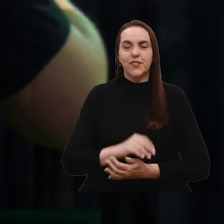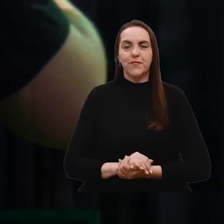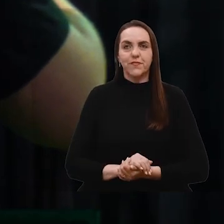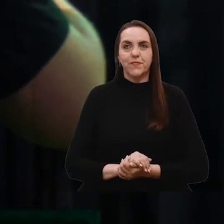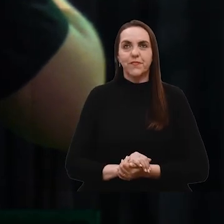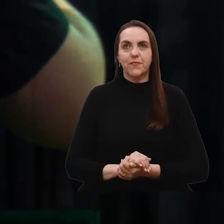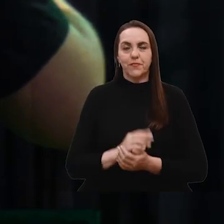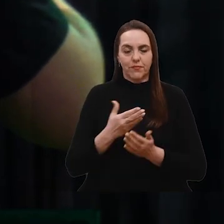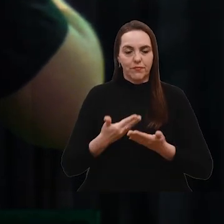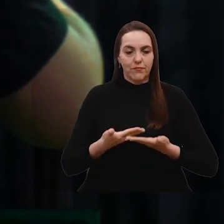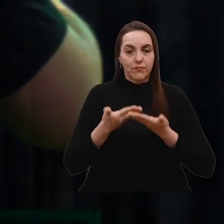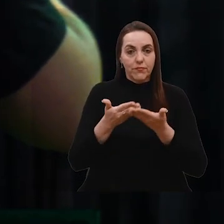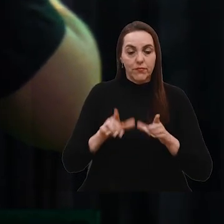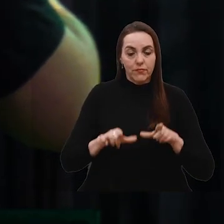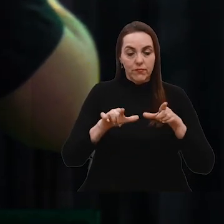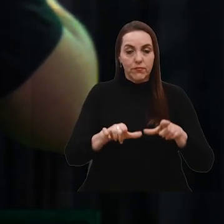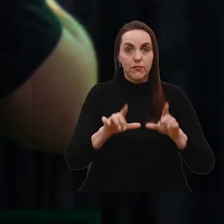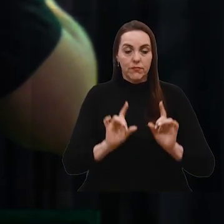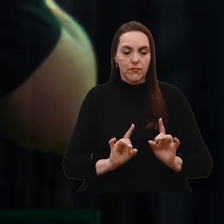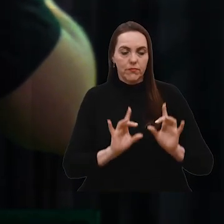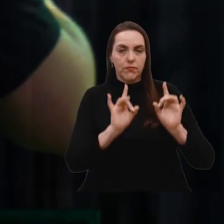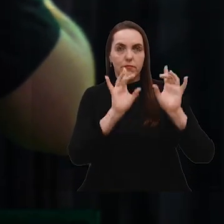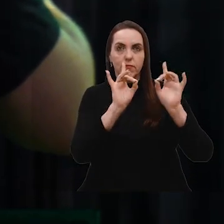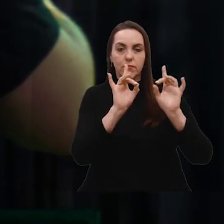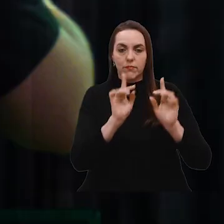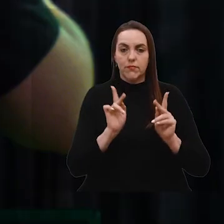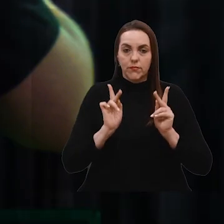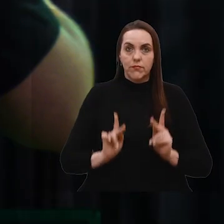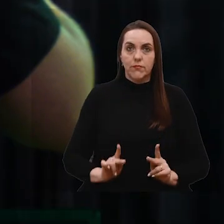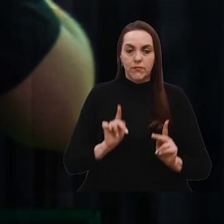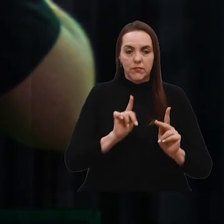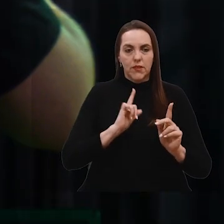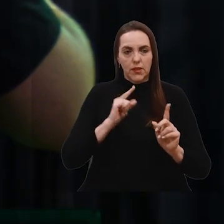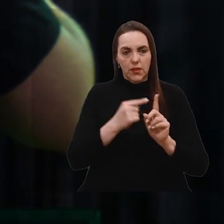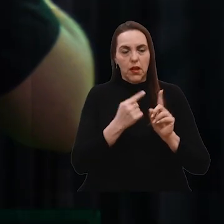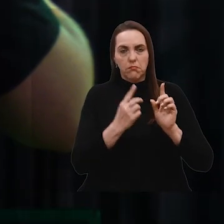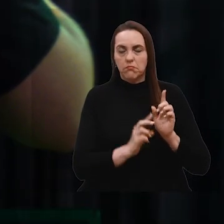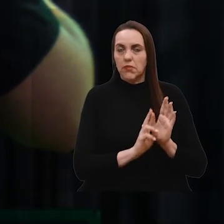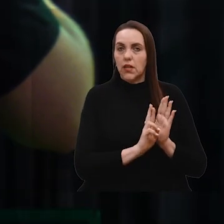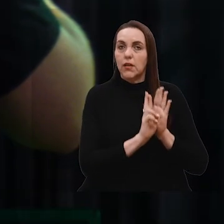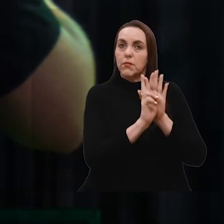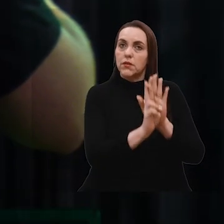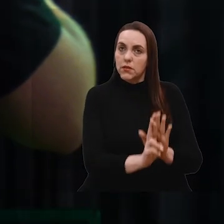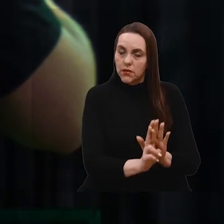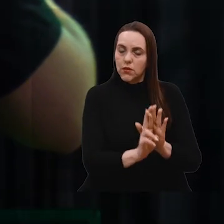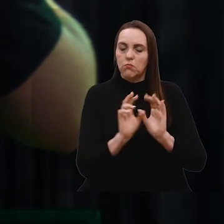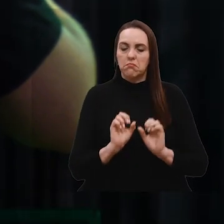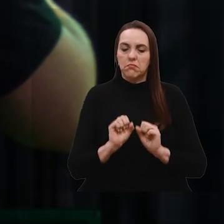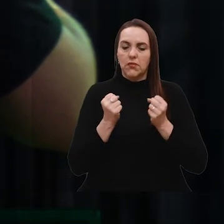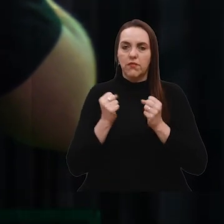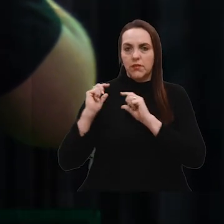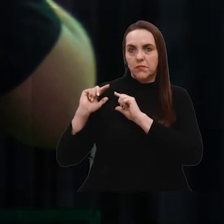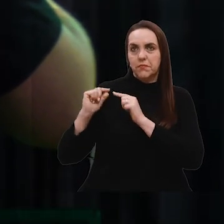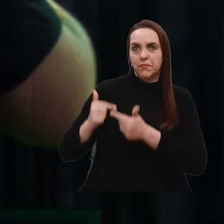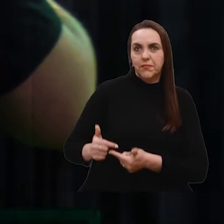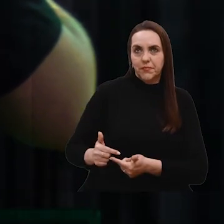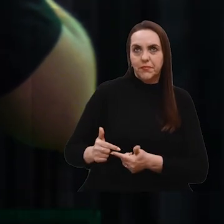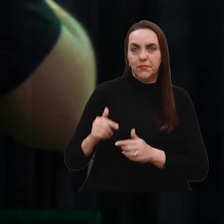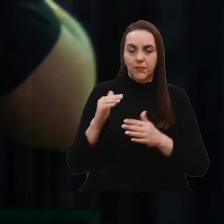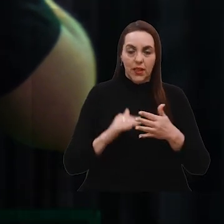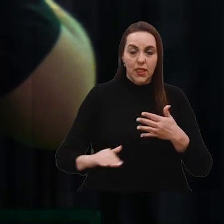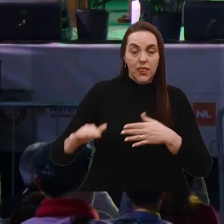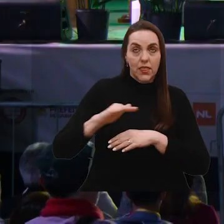em Caxias do Sul. A distinção especial se destina a quem tenha se destacado na defesa